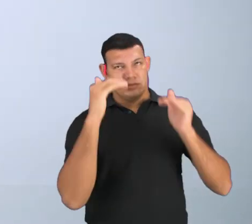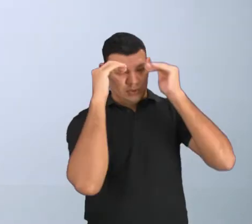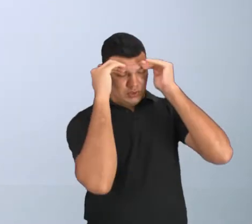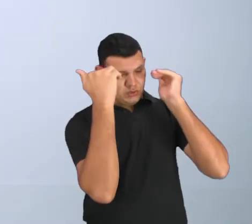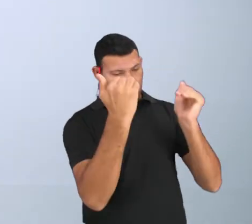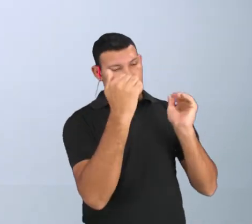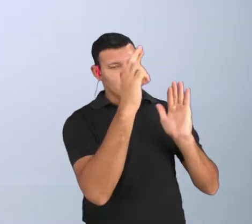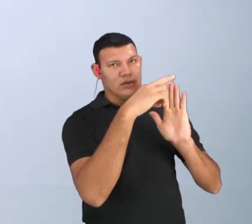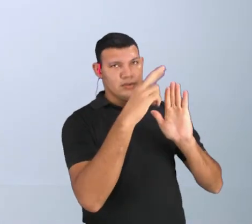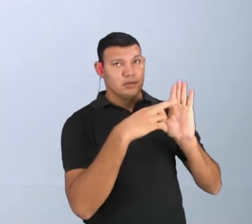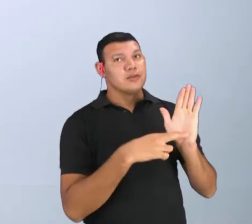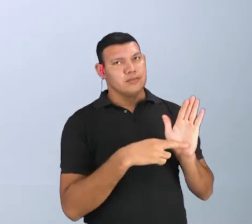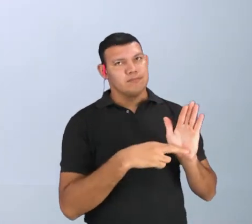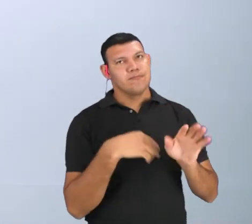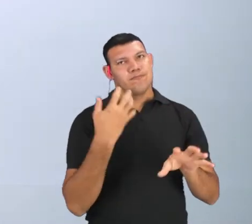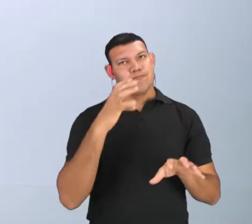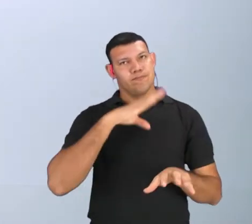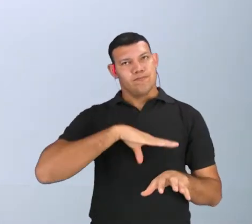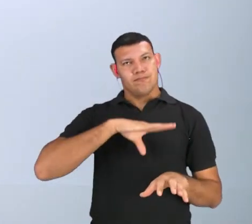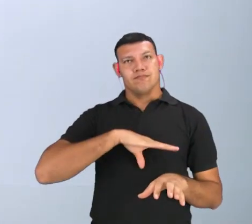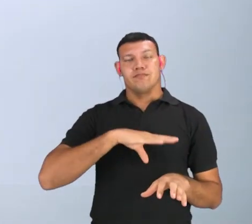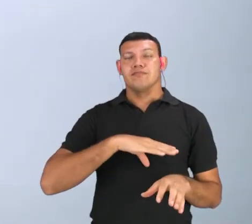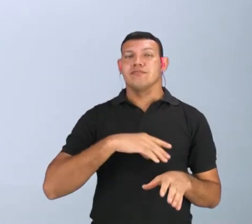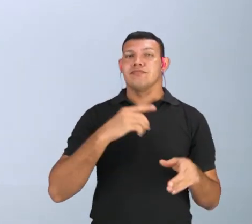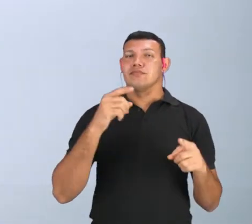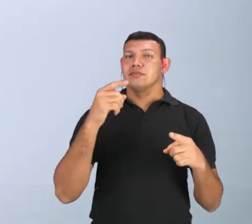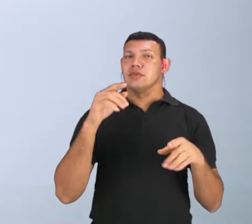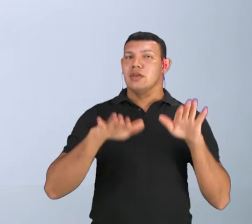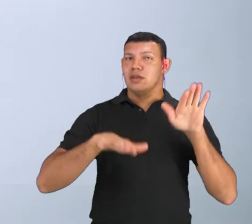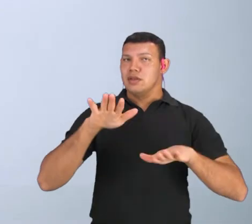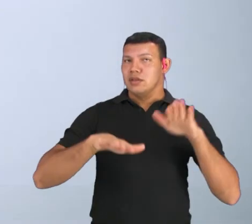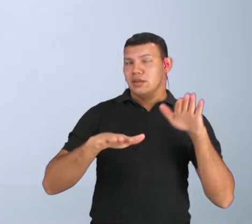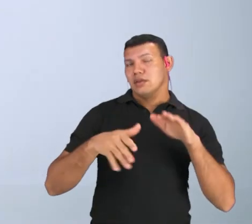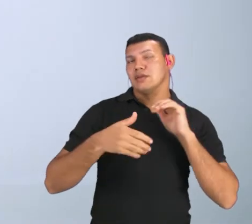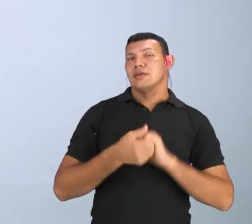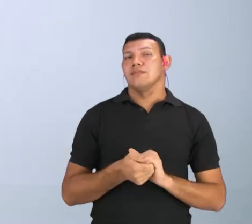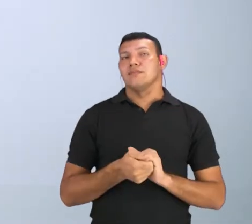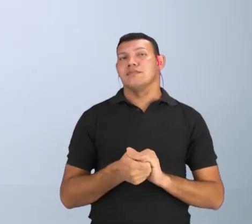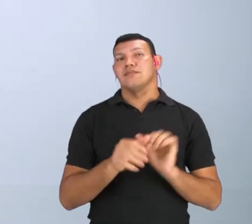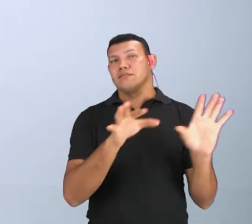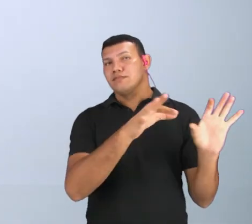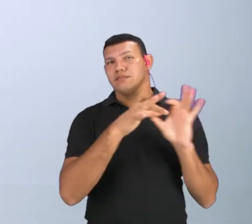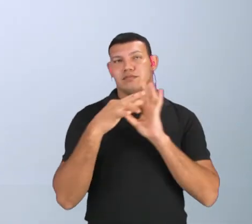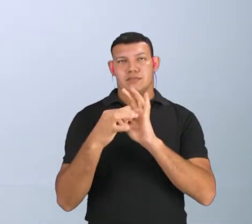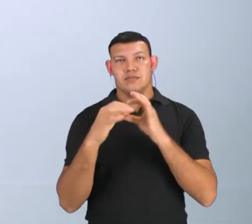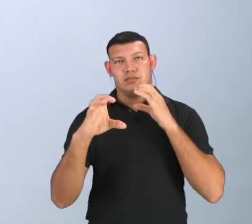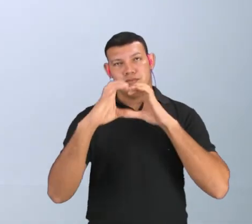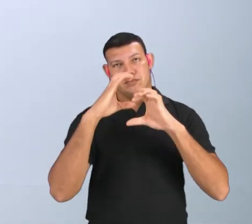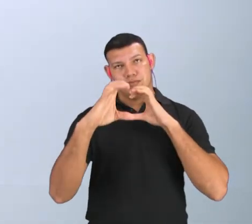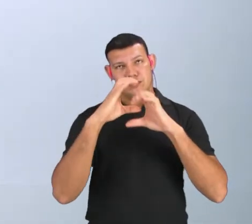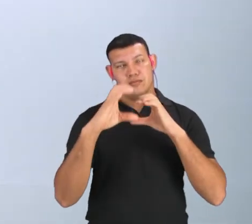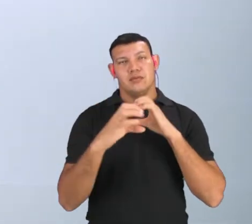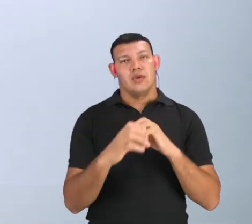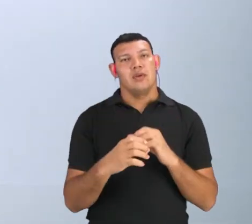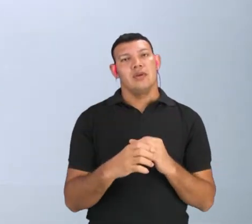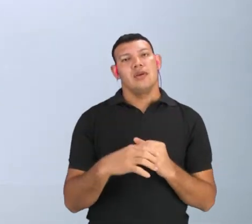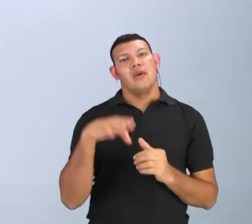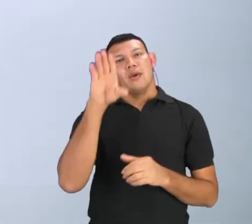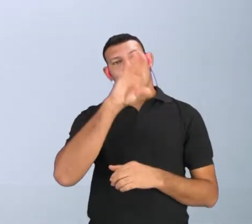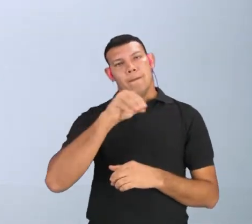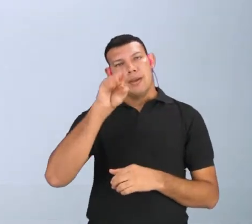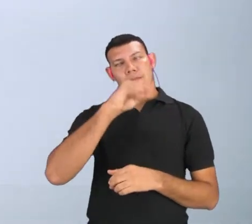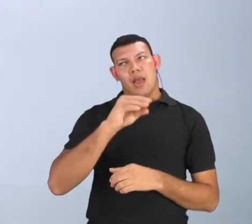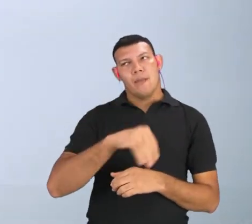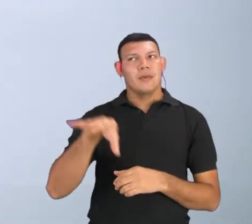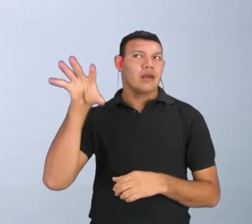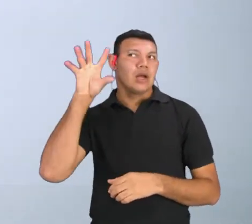língua portuguesa. Isso depende do contexto comunicativo e da intenção dos interlocutores, de quem está falando, de quem está